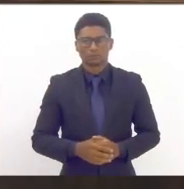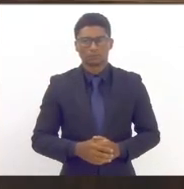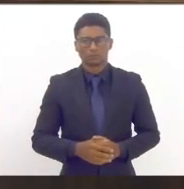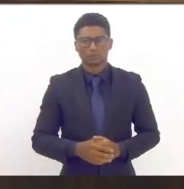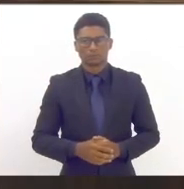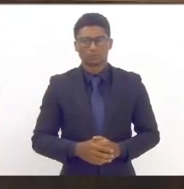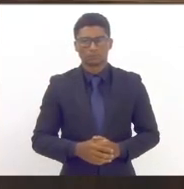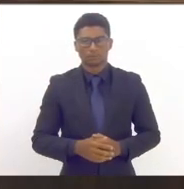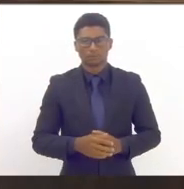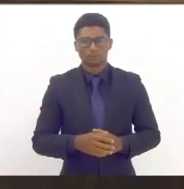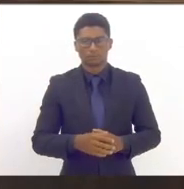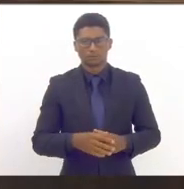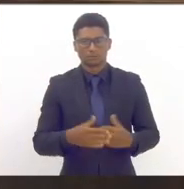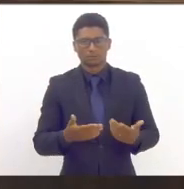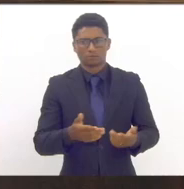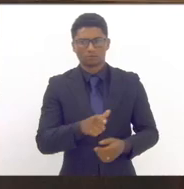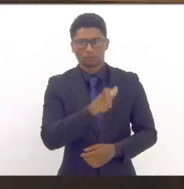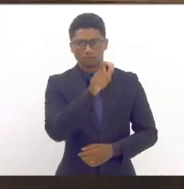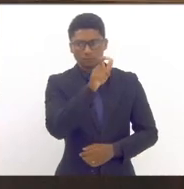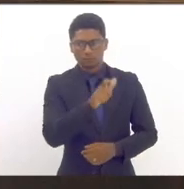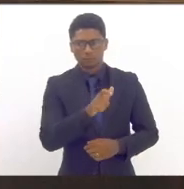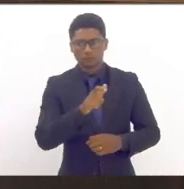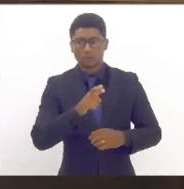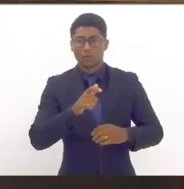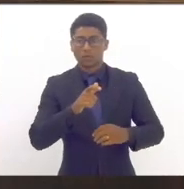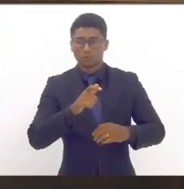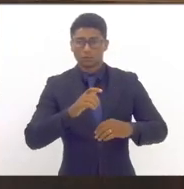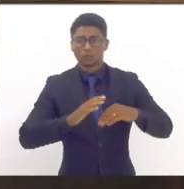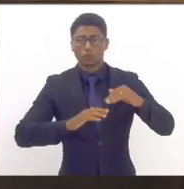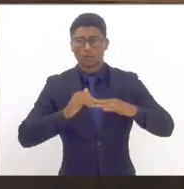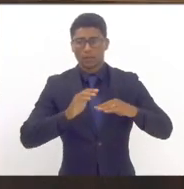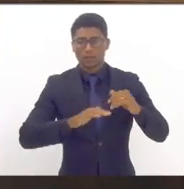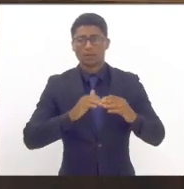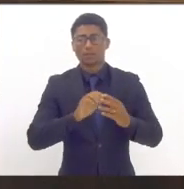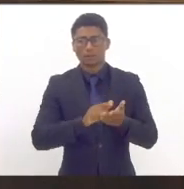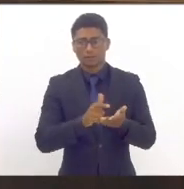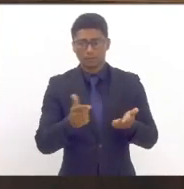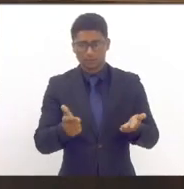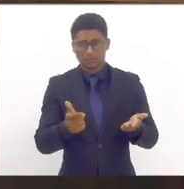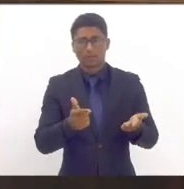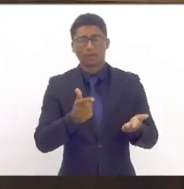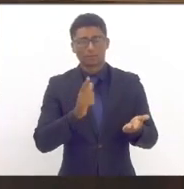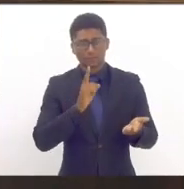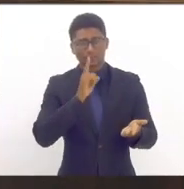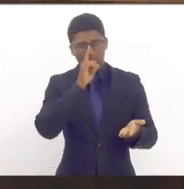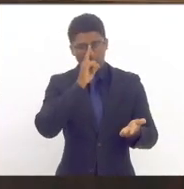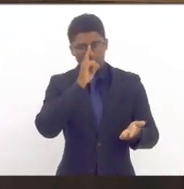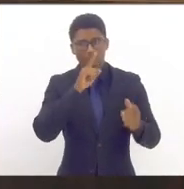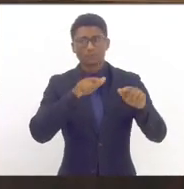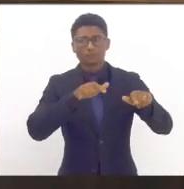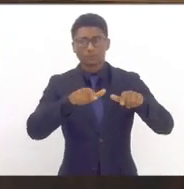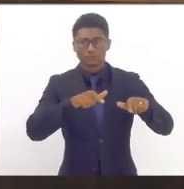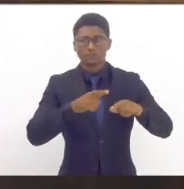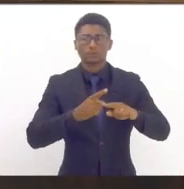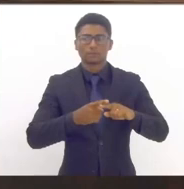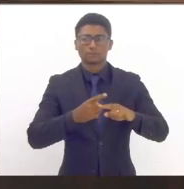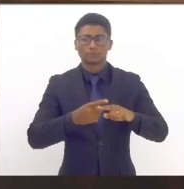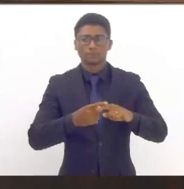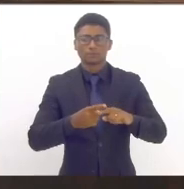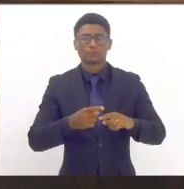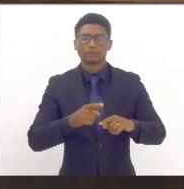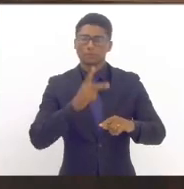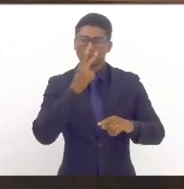ser jornalista virou uma profissão de risco, e virou mesmo, porque a arte do